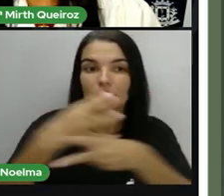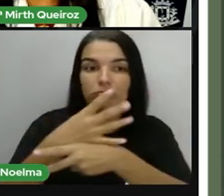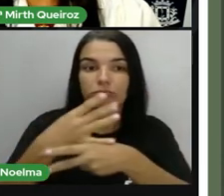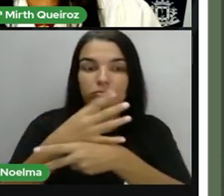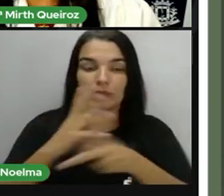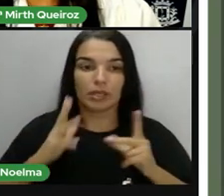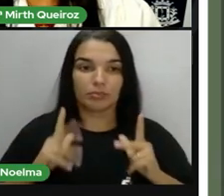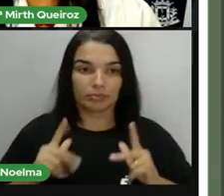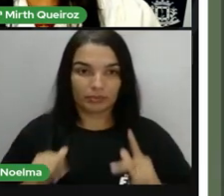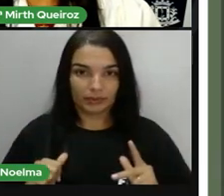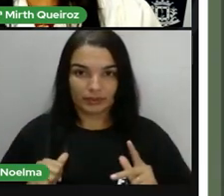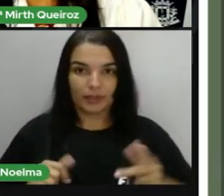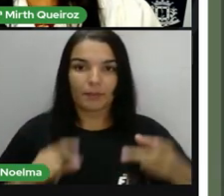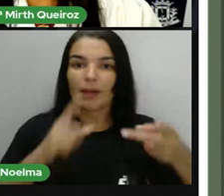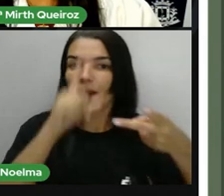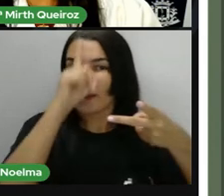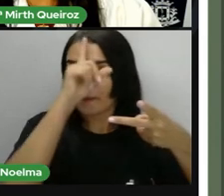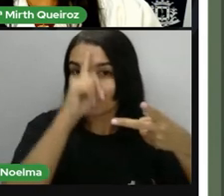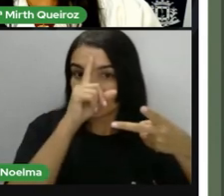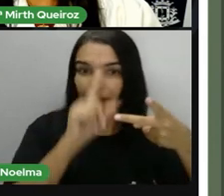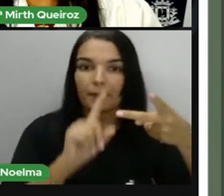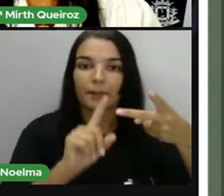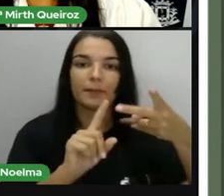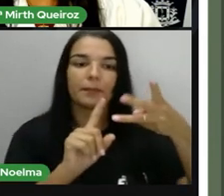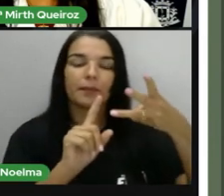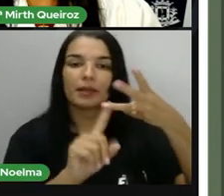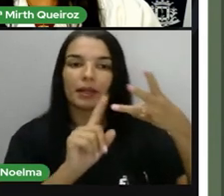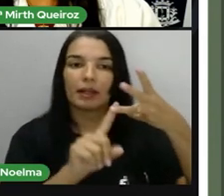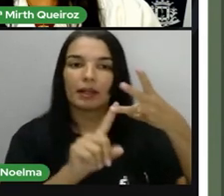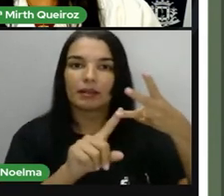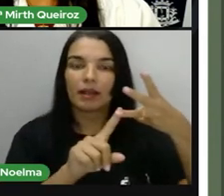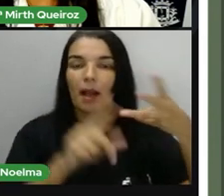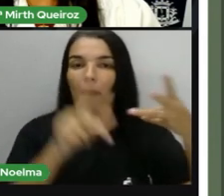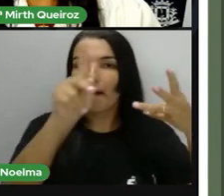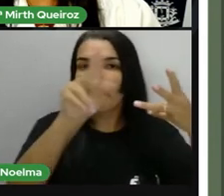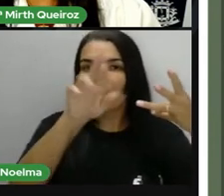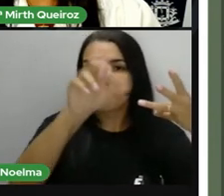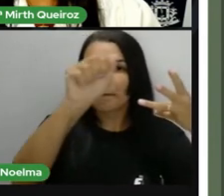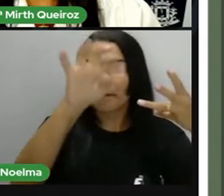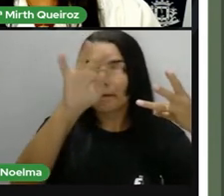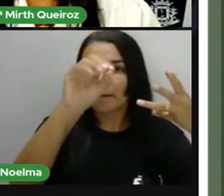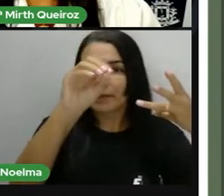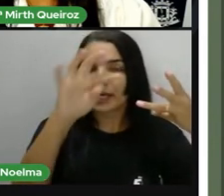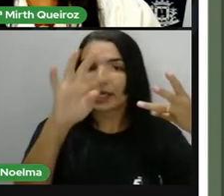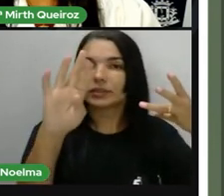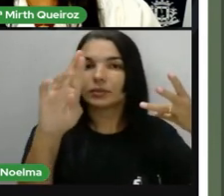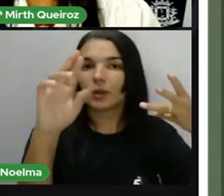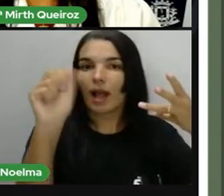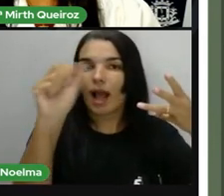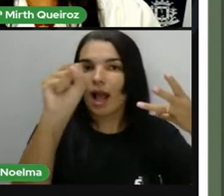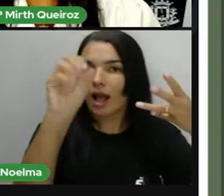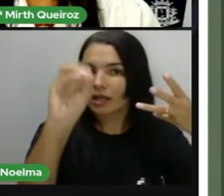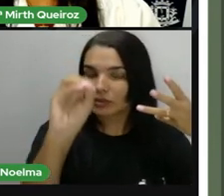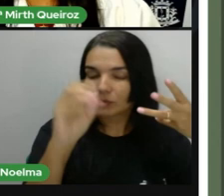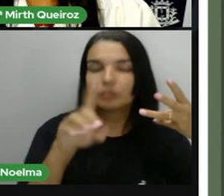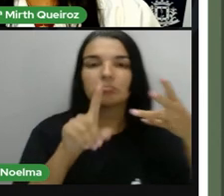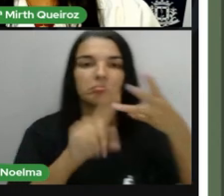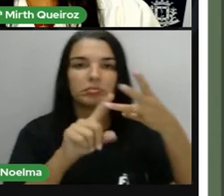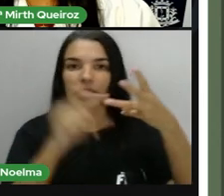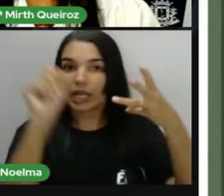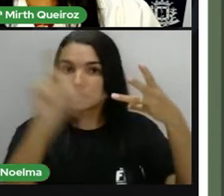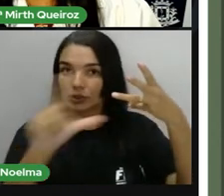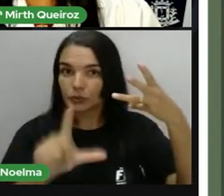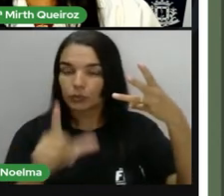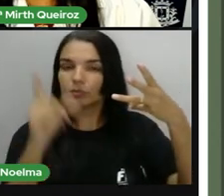essa de amarelo. Lagoa do Prato Raso, no bairro da Queimadinha, de azul aqui, no meio